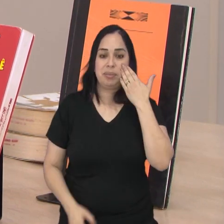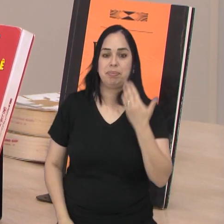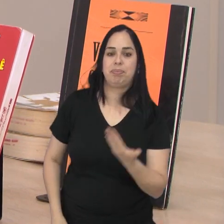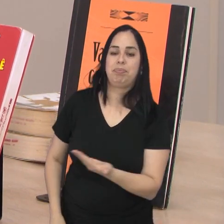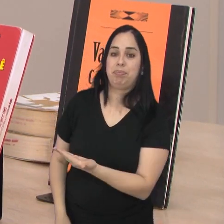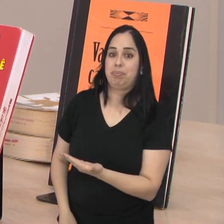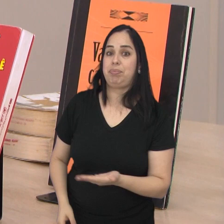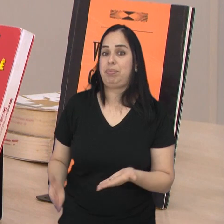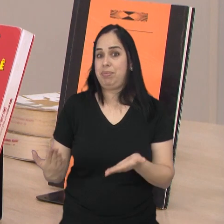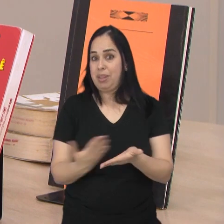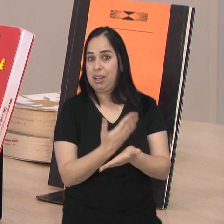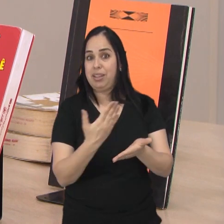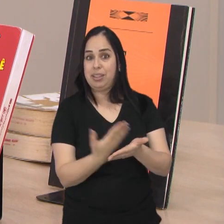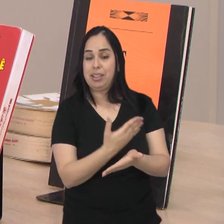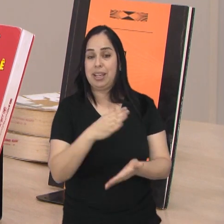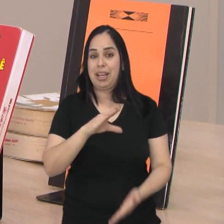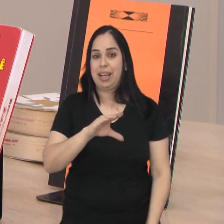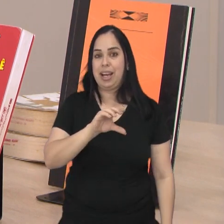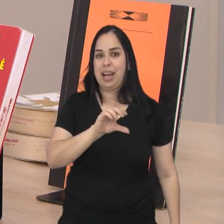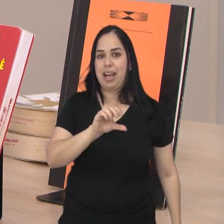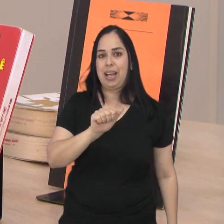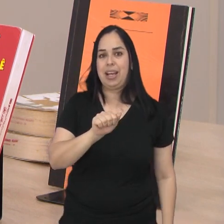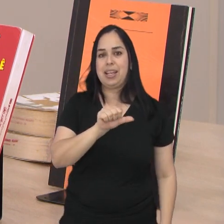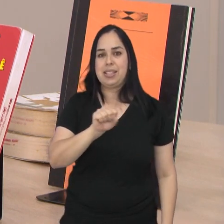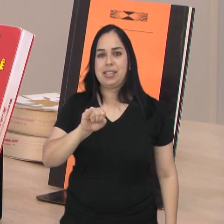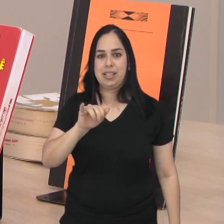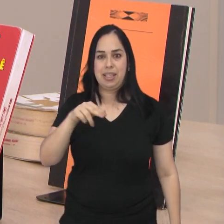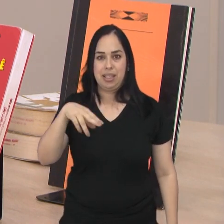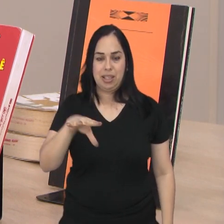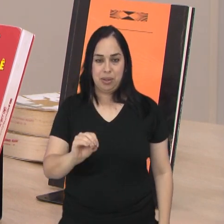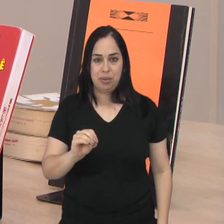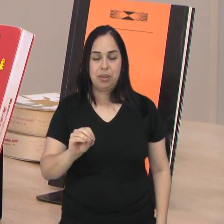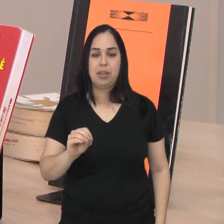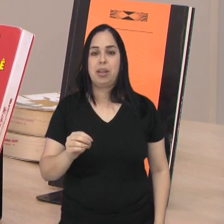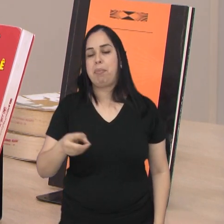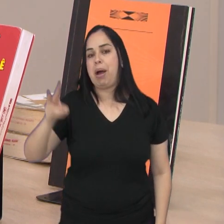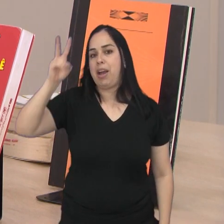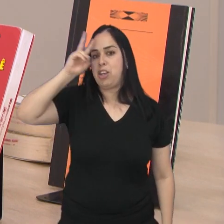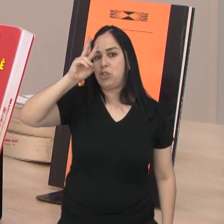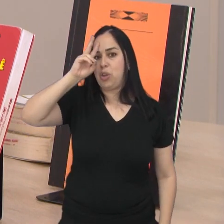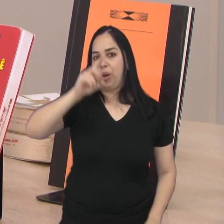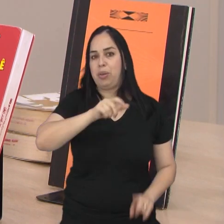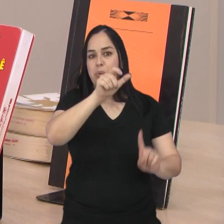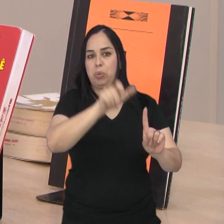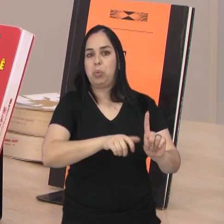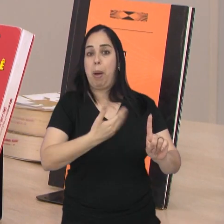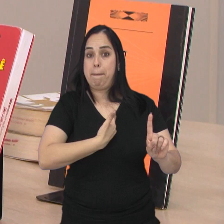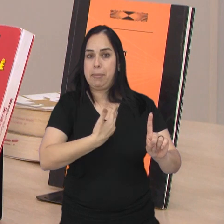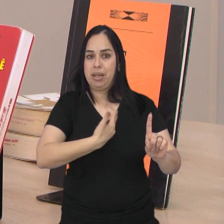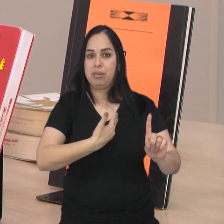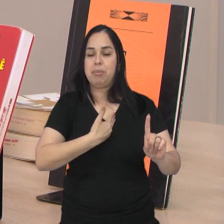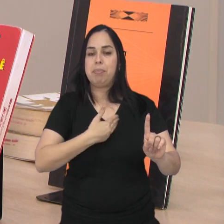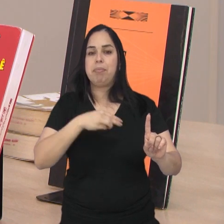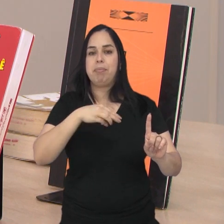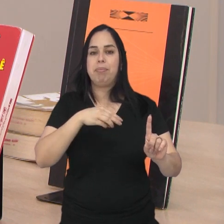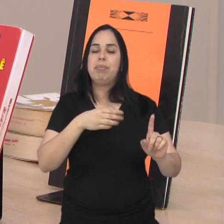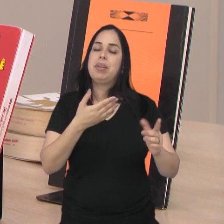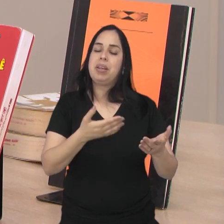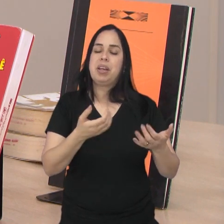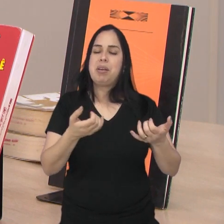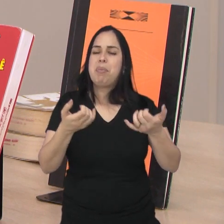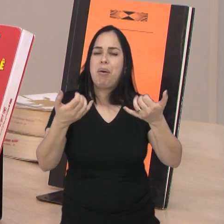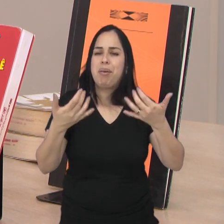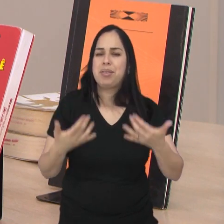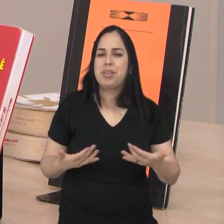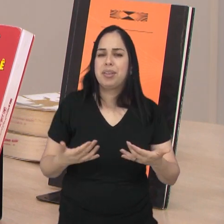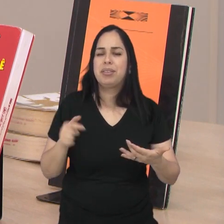esse livro aqui, olha, Cassiano, Fragmentos para uma Biografia, do Hamilton Maciel Monteiro, registra